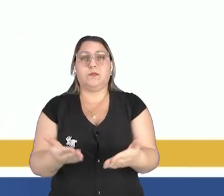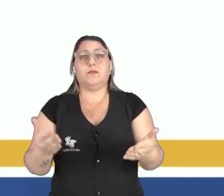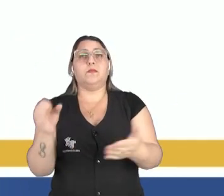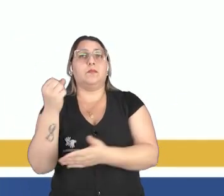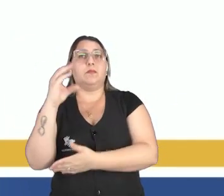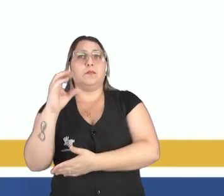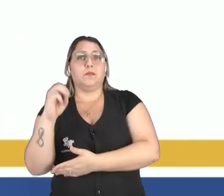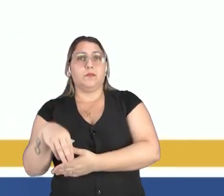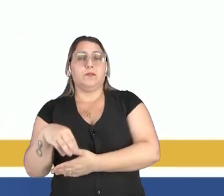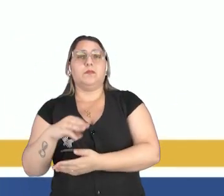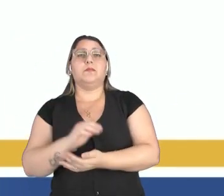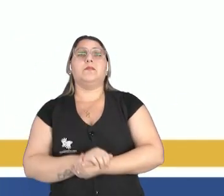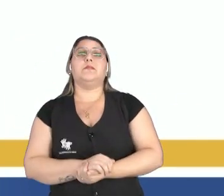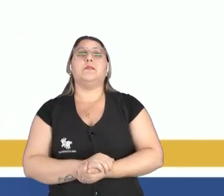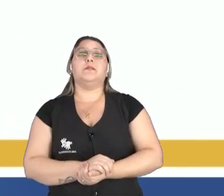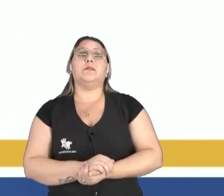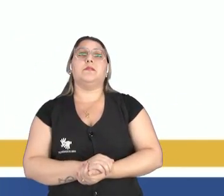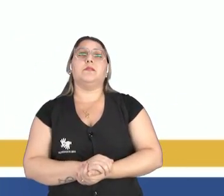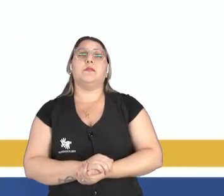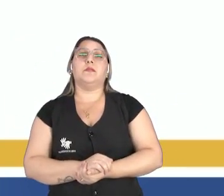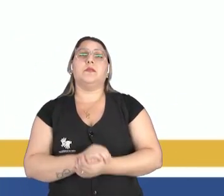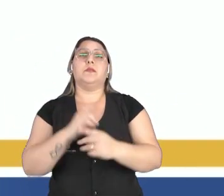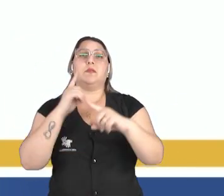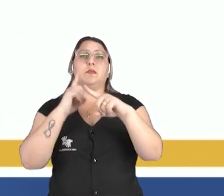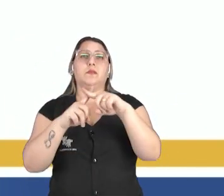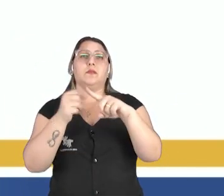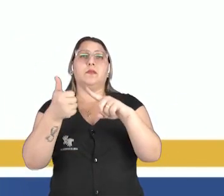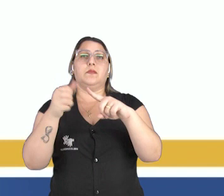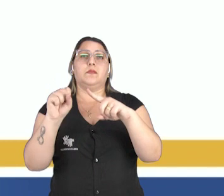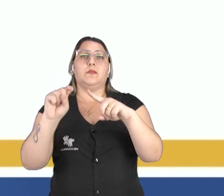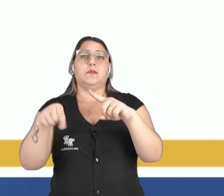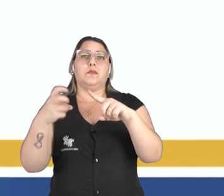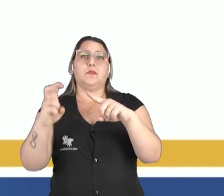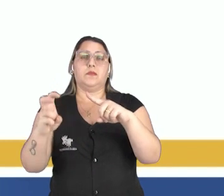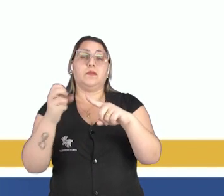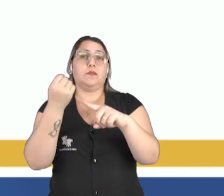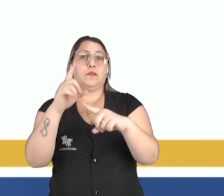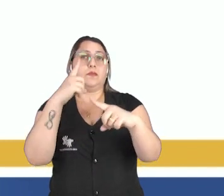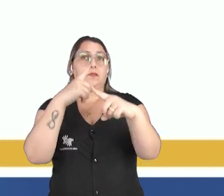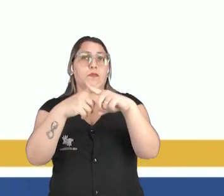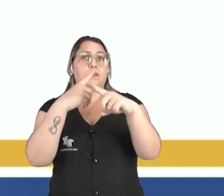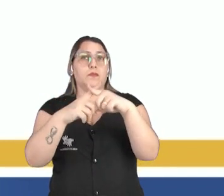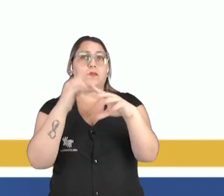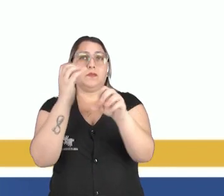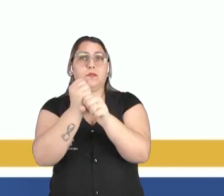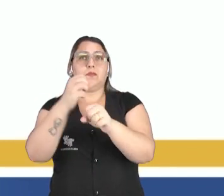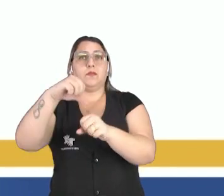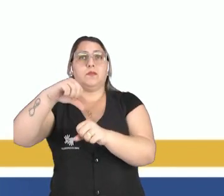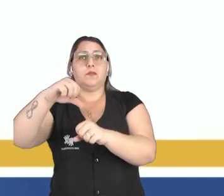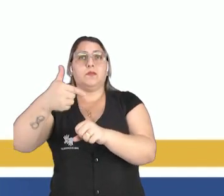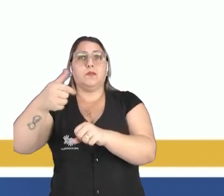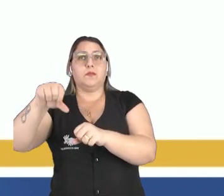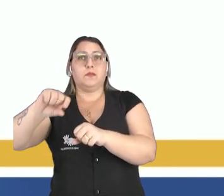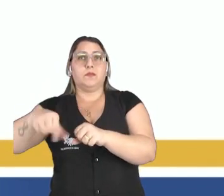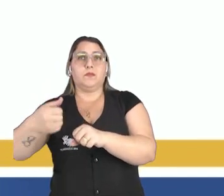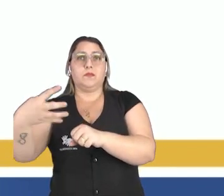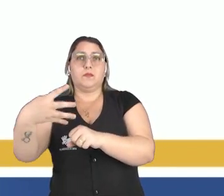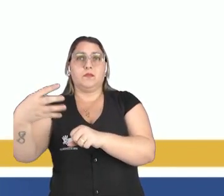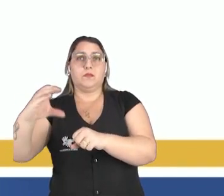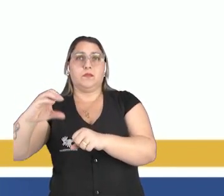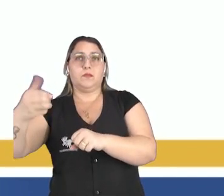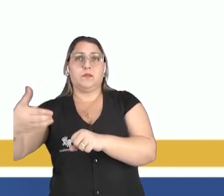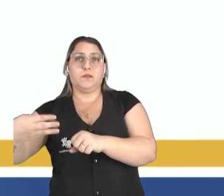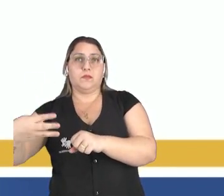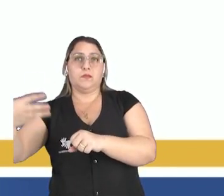é 4, de raio, vezes 18,5. Se eu multiplicar isso aqui tudo, vai dar